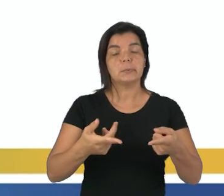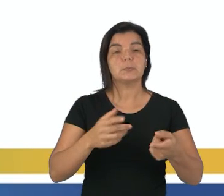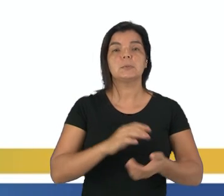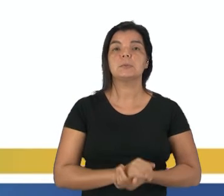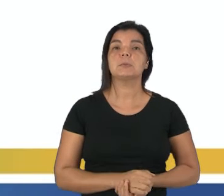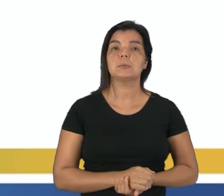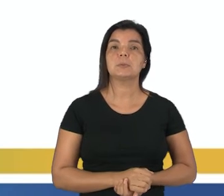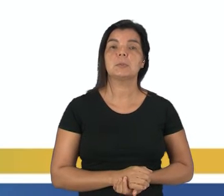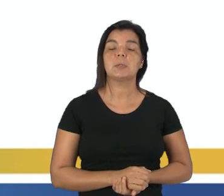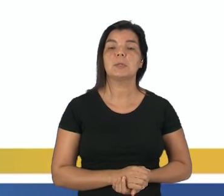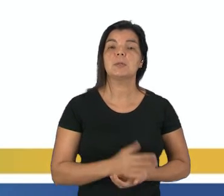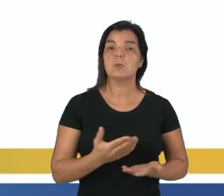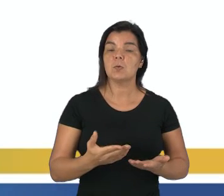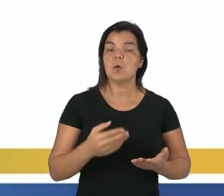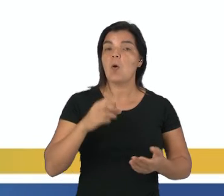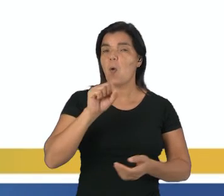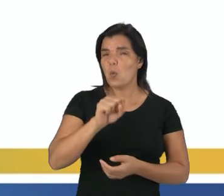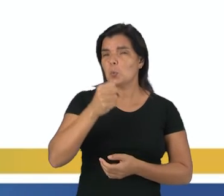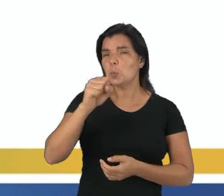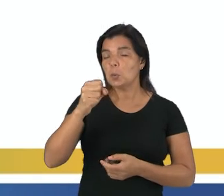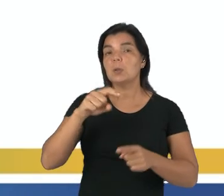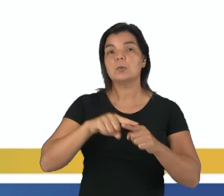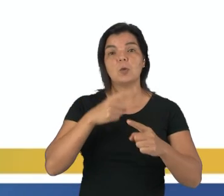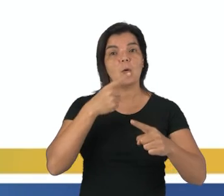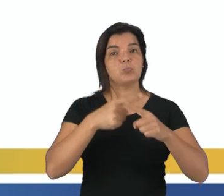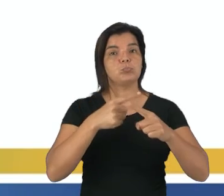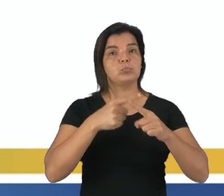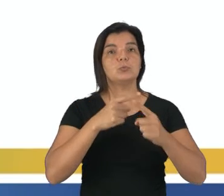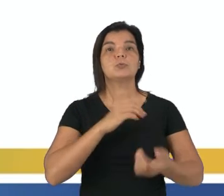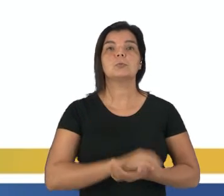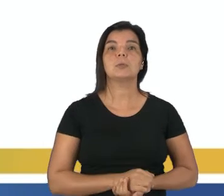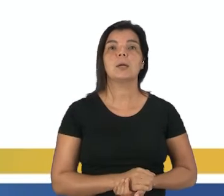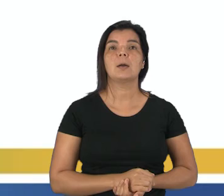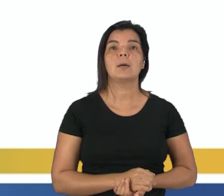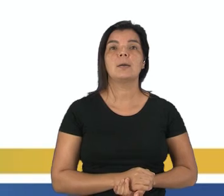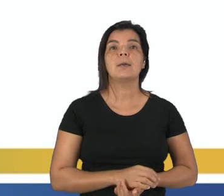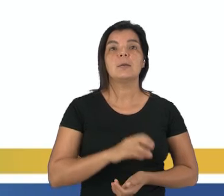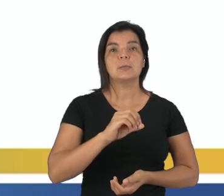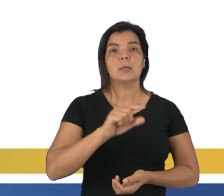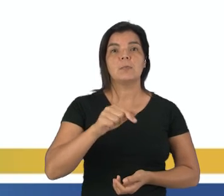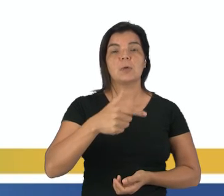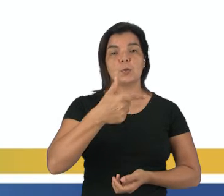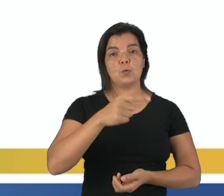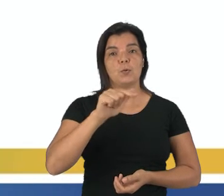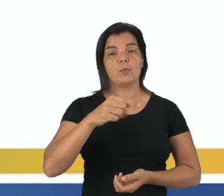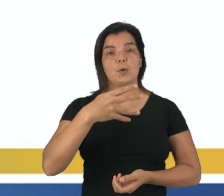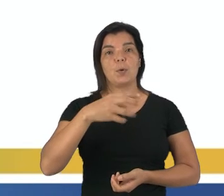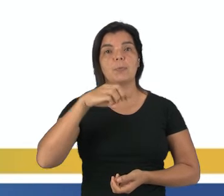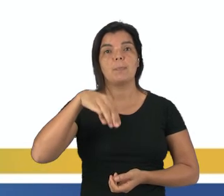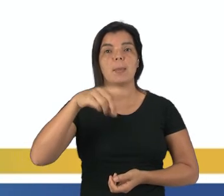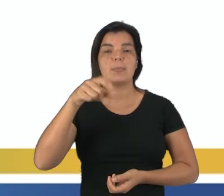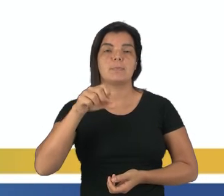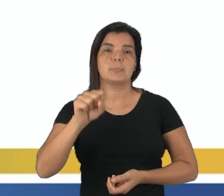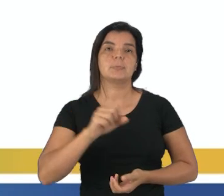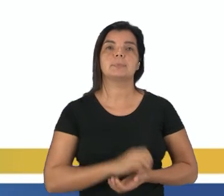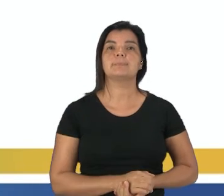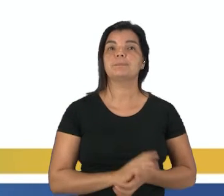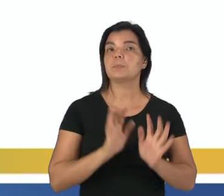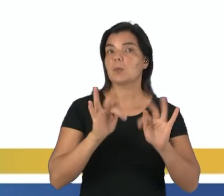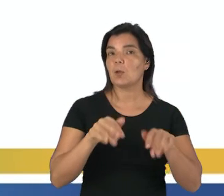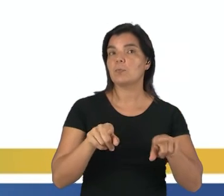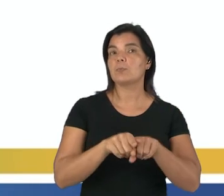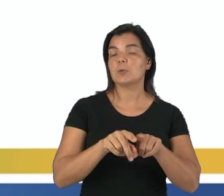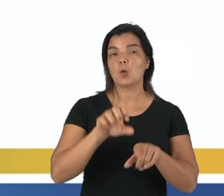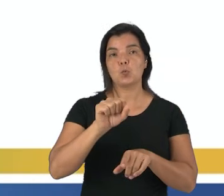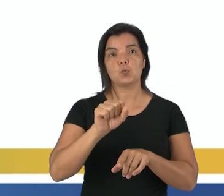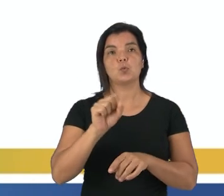mais 0,3 mais 0,3 8 vezes, eu vou só multiplicar, né? E aí vai dar 2,4 ao final dos